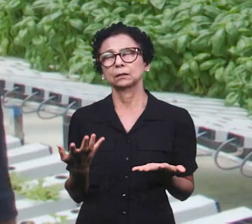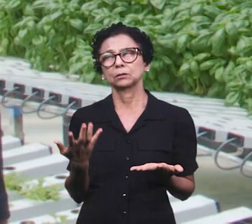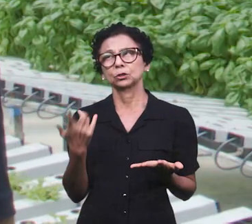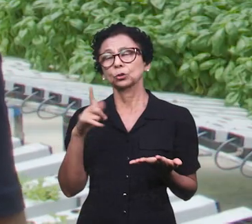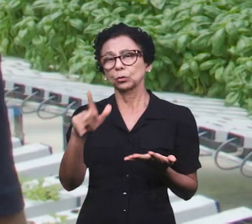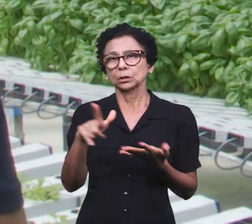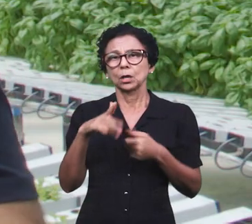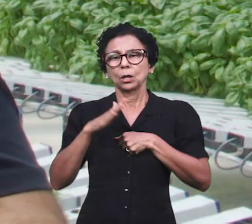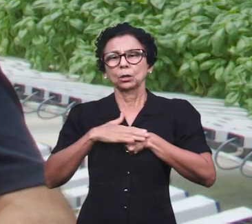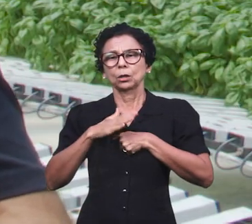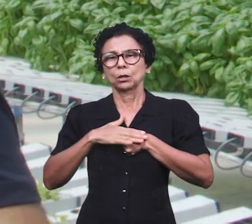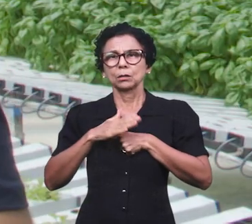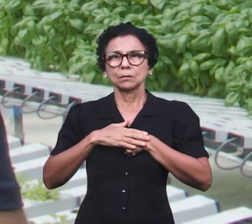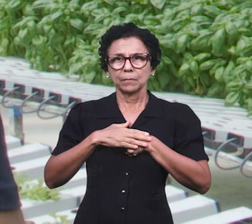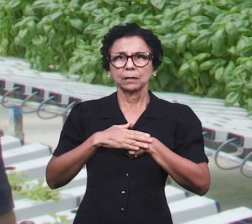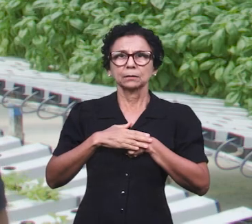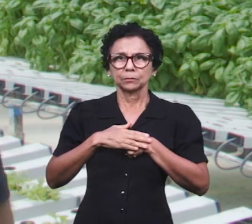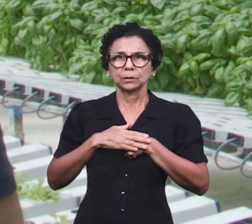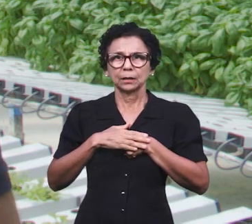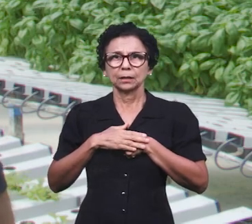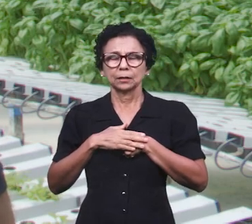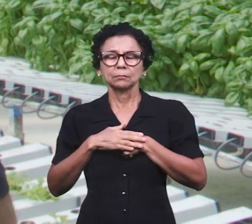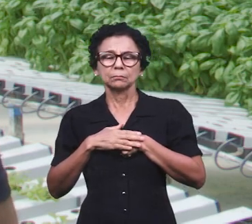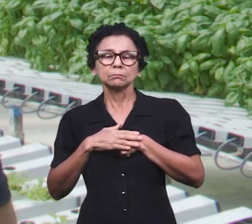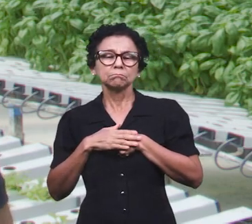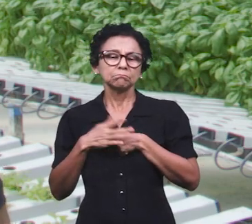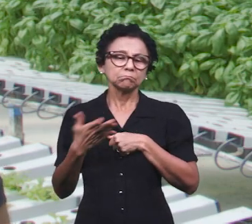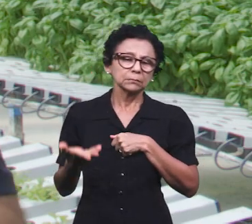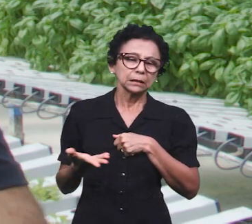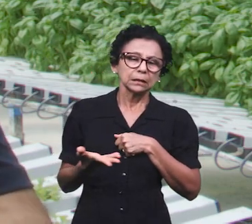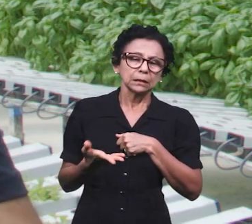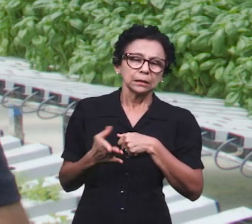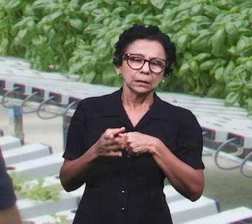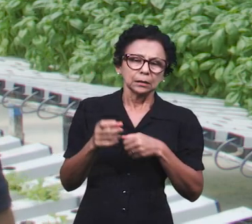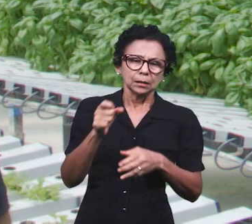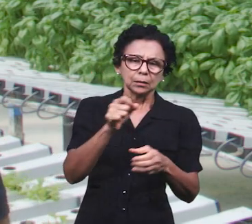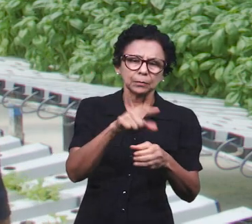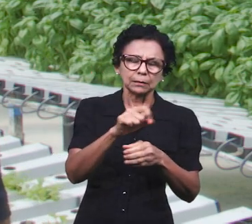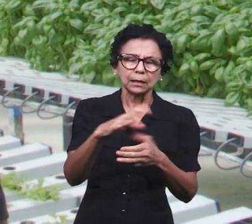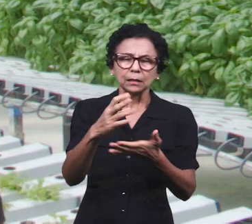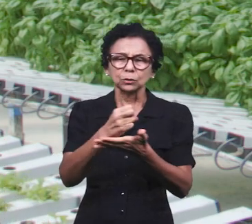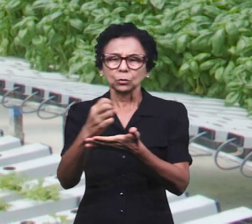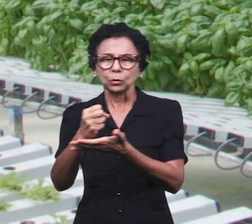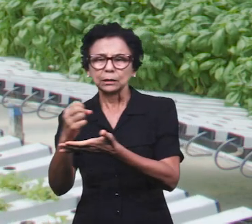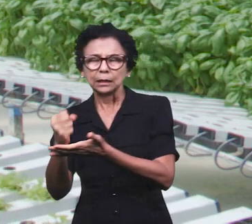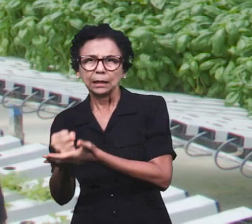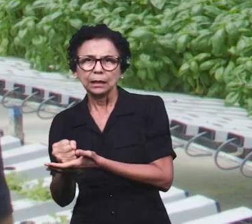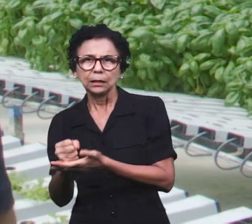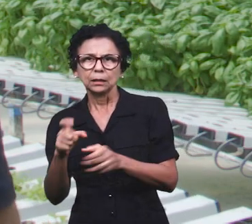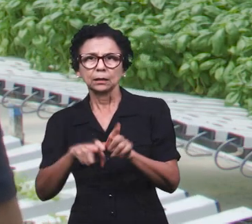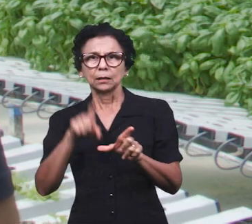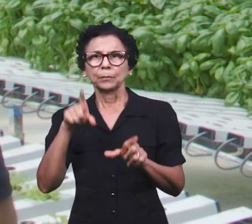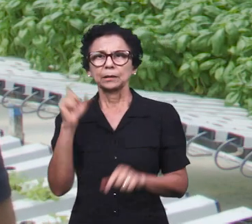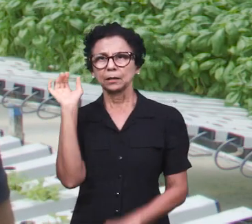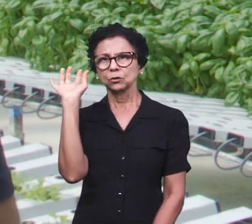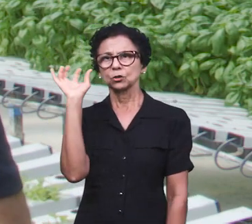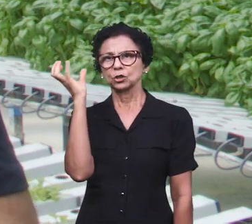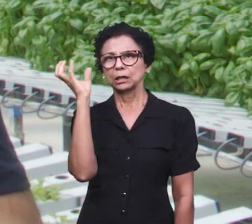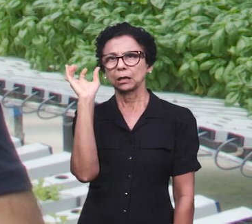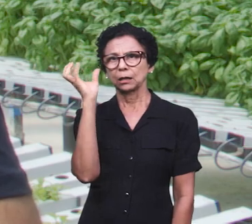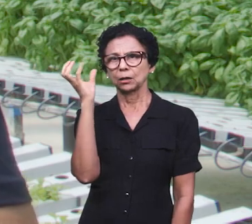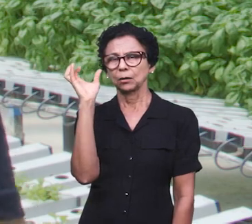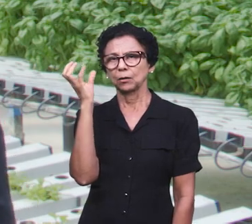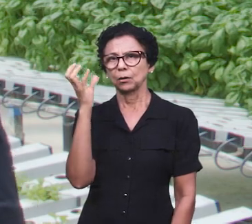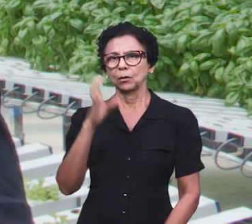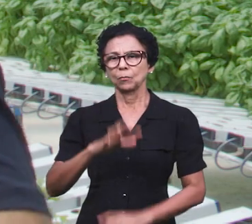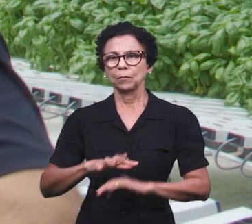independente de variáveis climáticas. Então a gente pesquisou, inicialmente a gente pensou fazer uma produção por